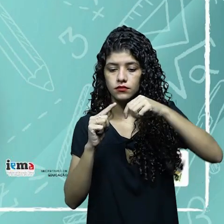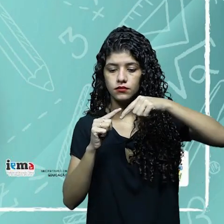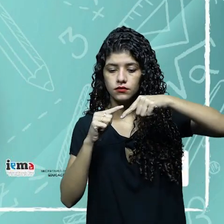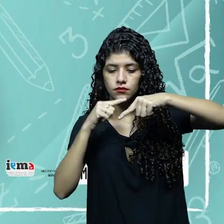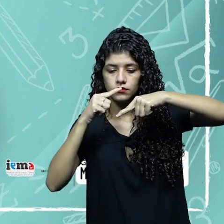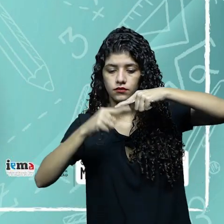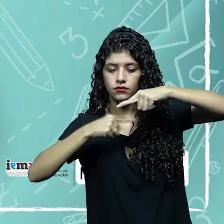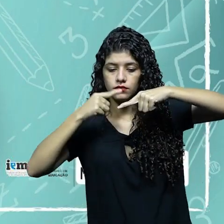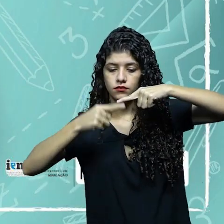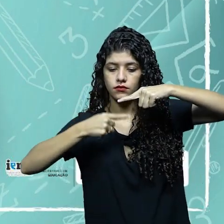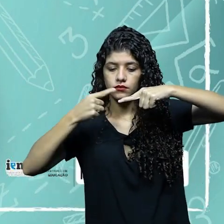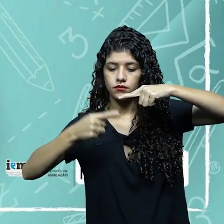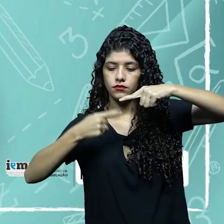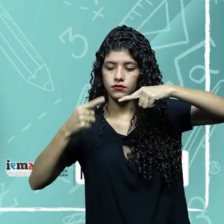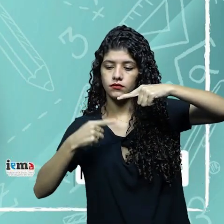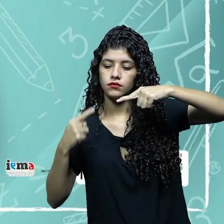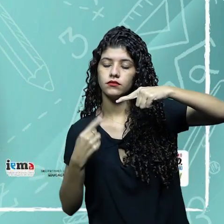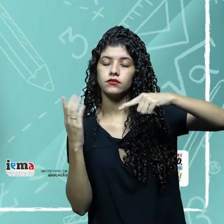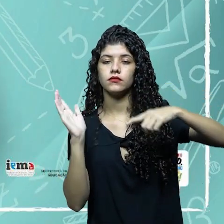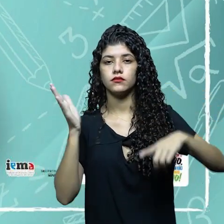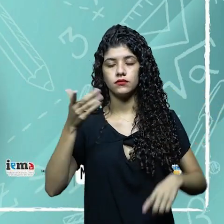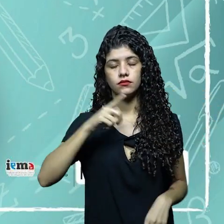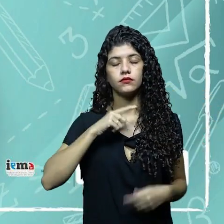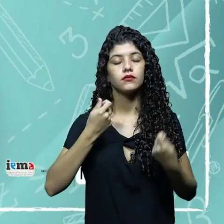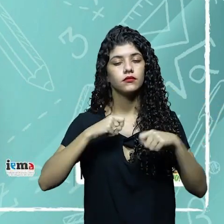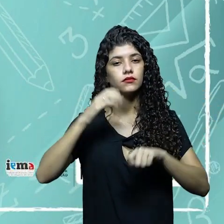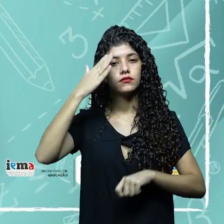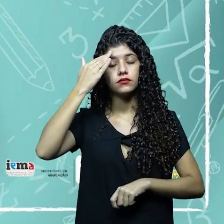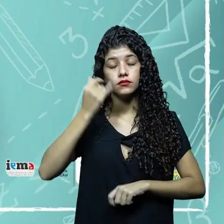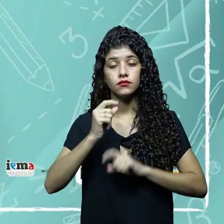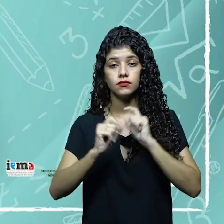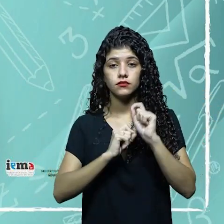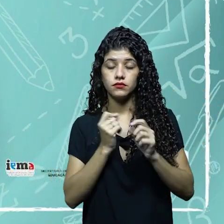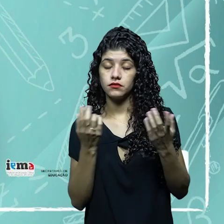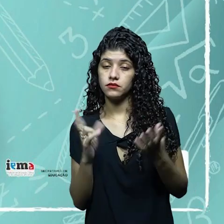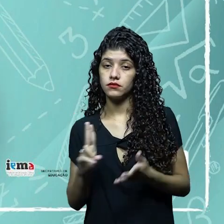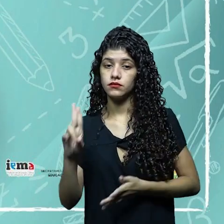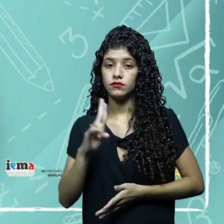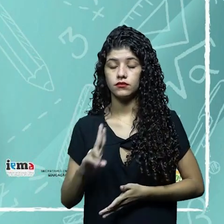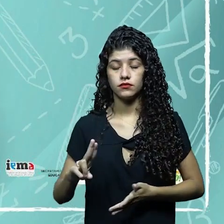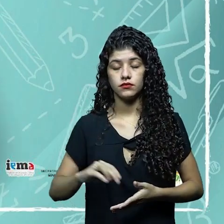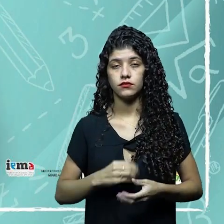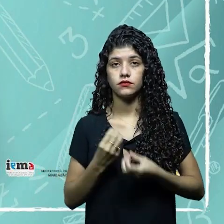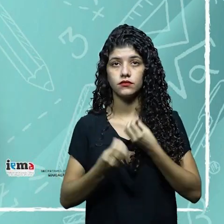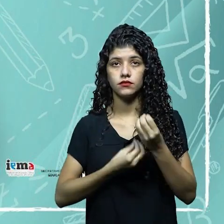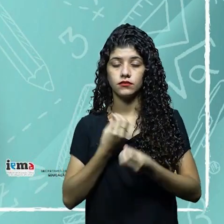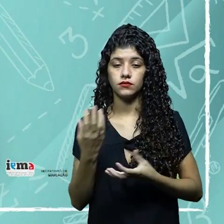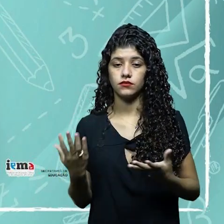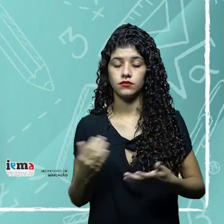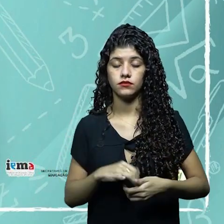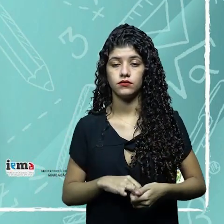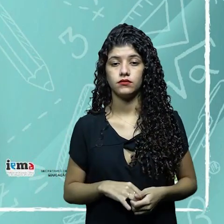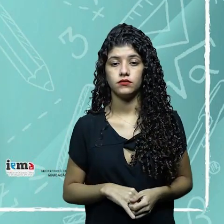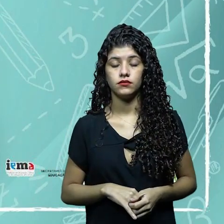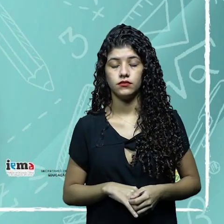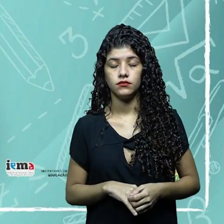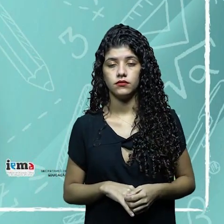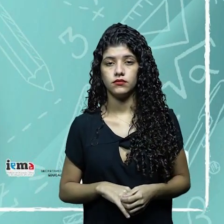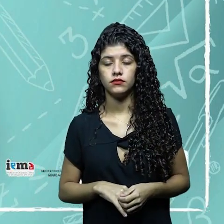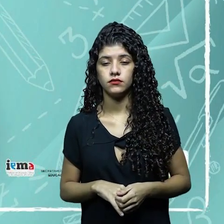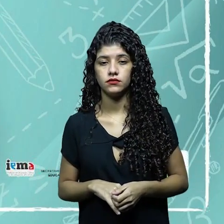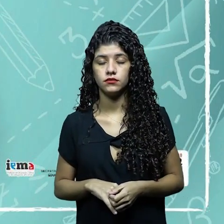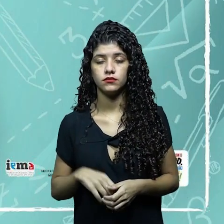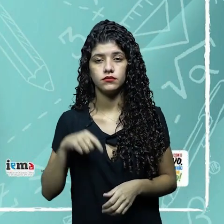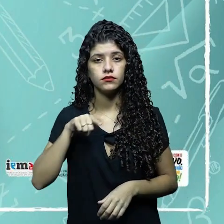mesmo de um parafuso, né, enroladinho. Então, você tem que saber para onde você vai usar, o que você vai fazer com ele, né,